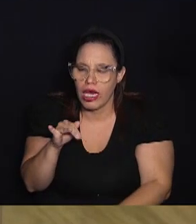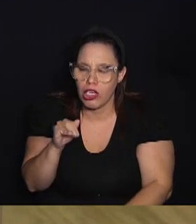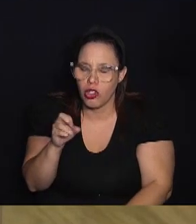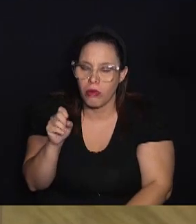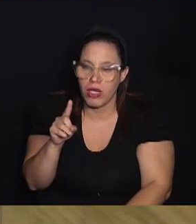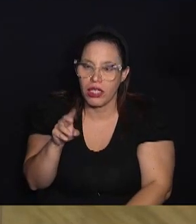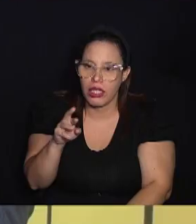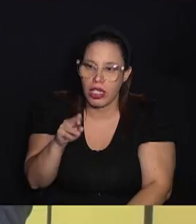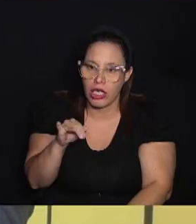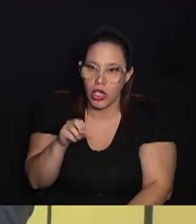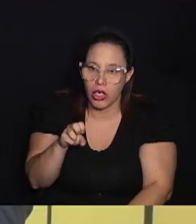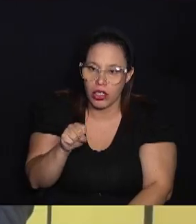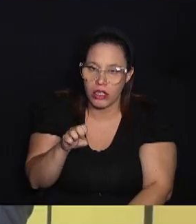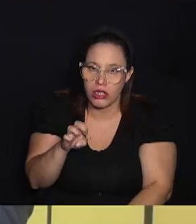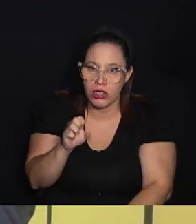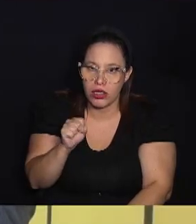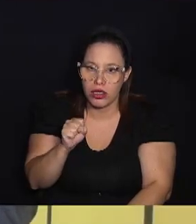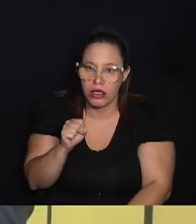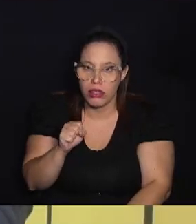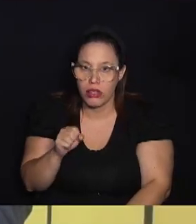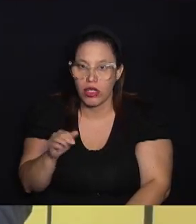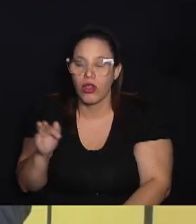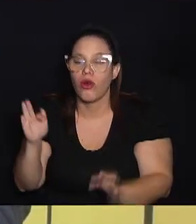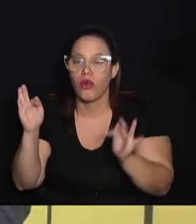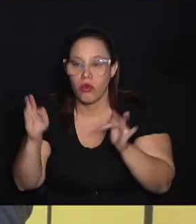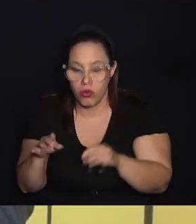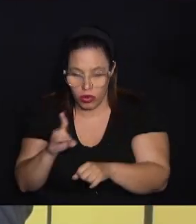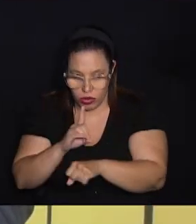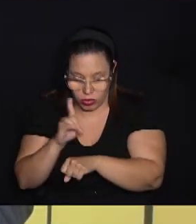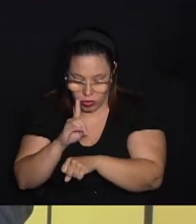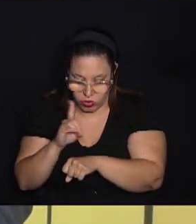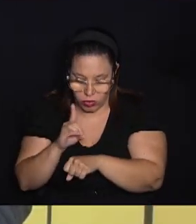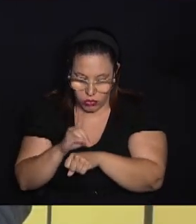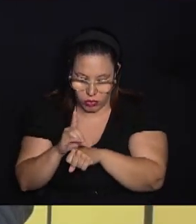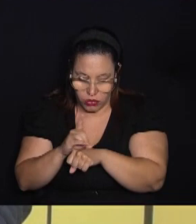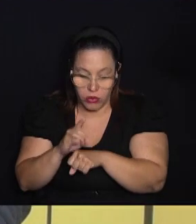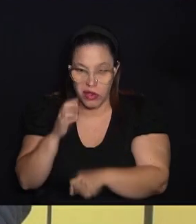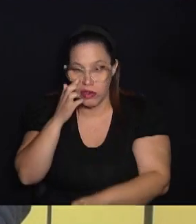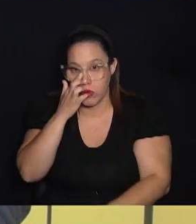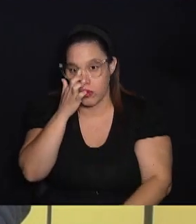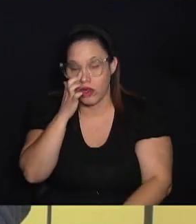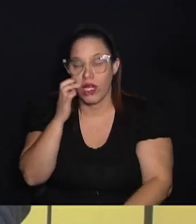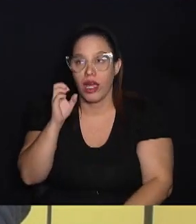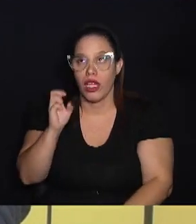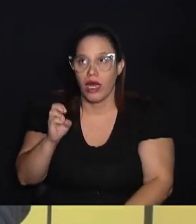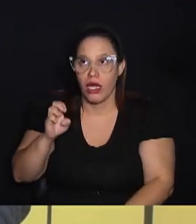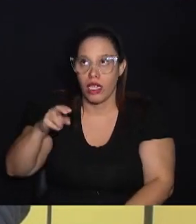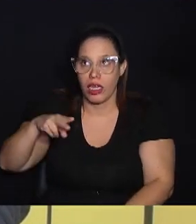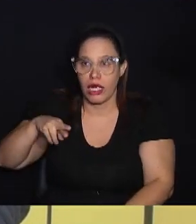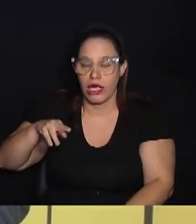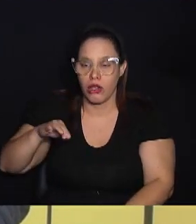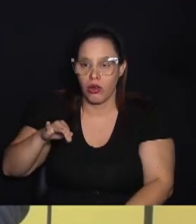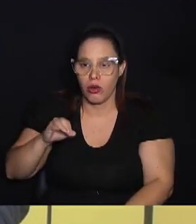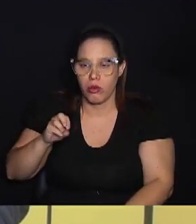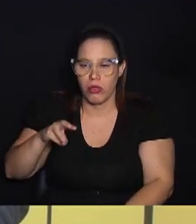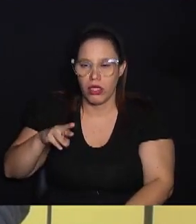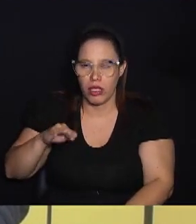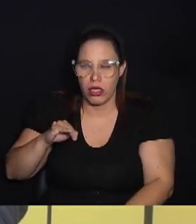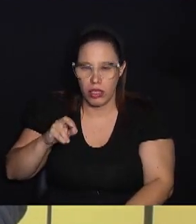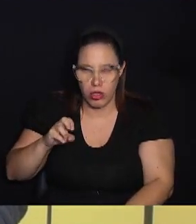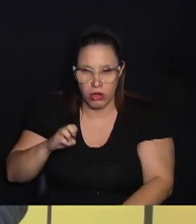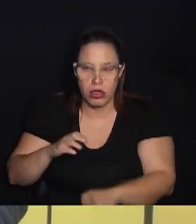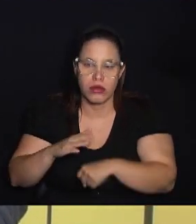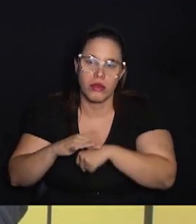eh foi o meu trabalho de doutorado eh a endometriose ela é uma doença